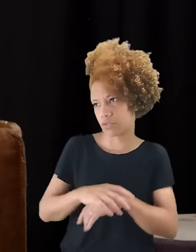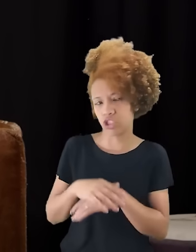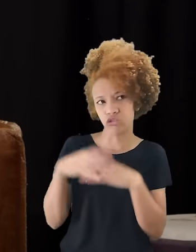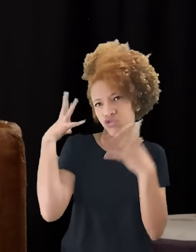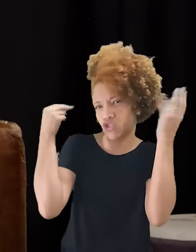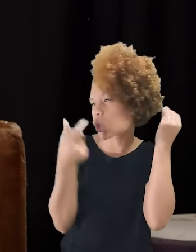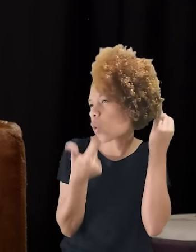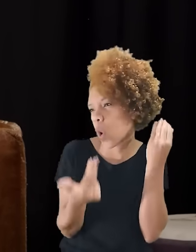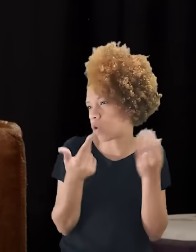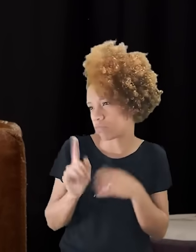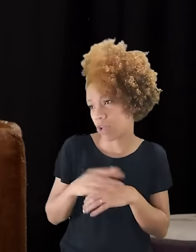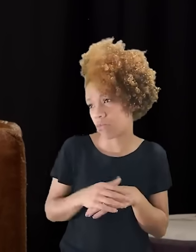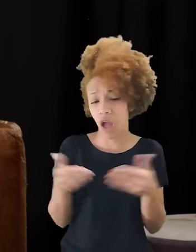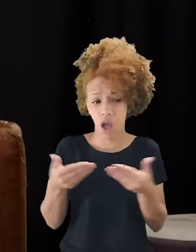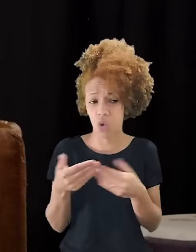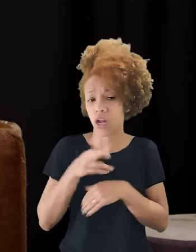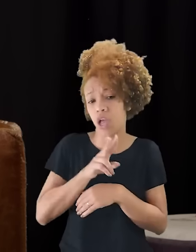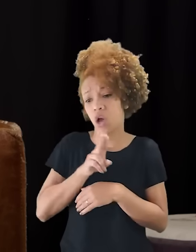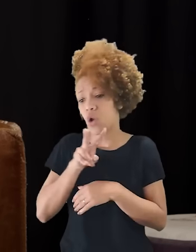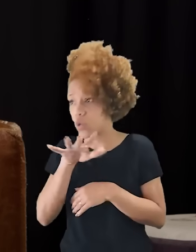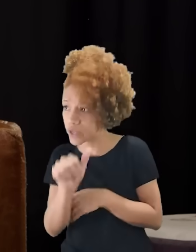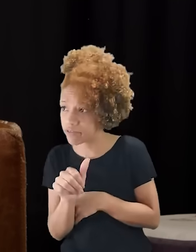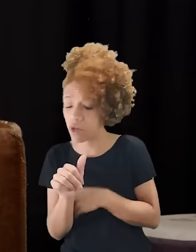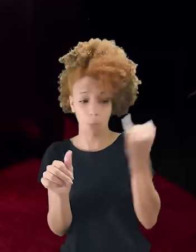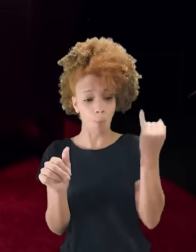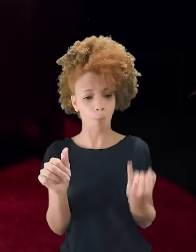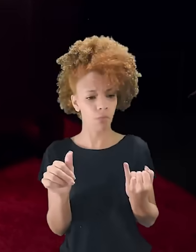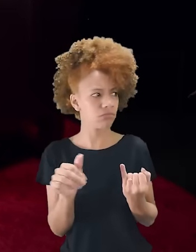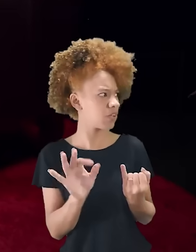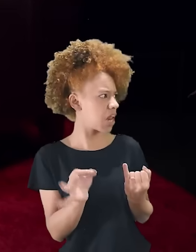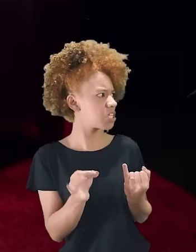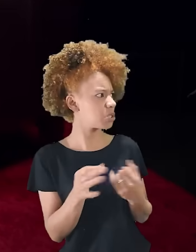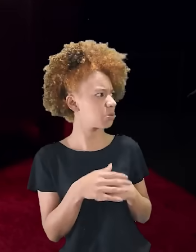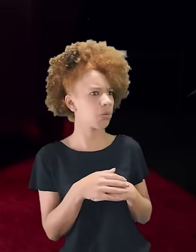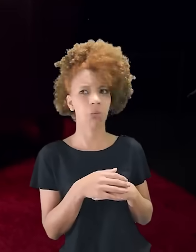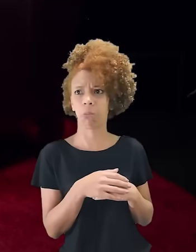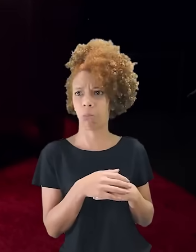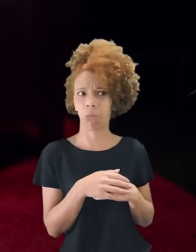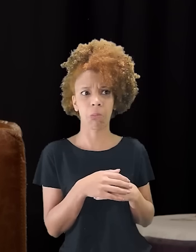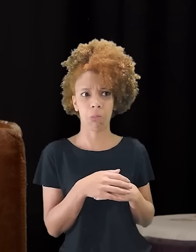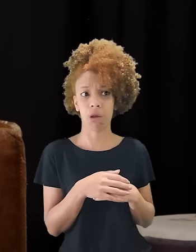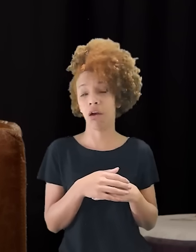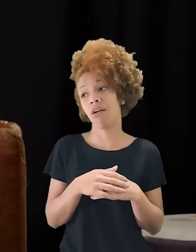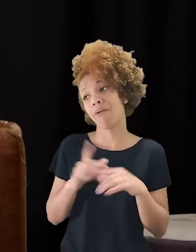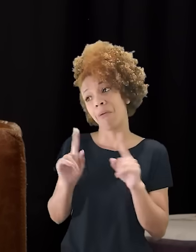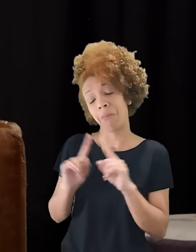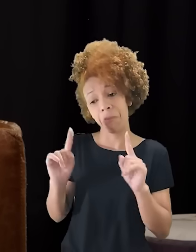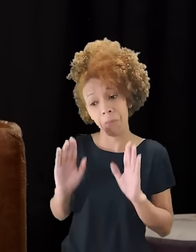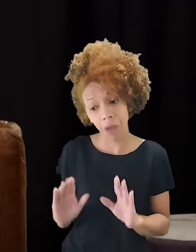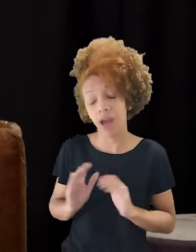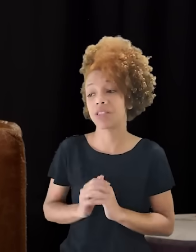de cabelo tipo existe né agora a moda é ser ruiva e tá voltando a magreza extrema acertou irmão serou rí mas